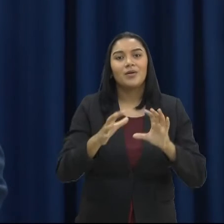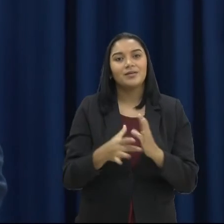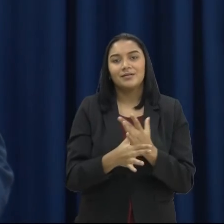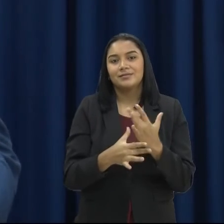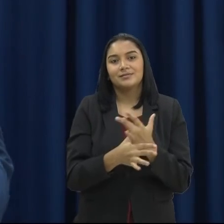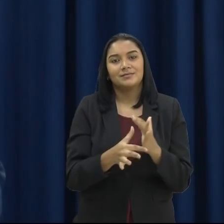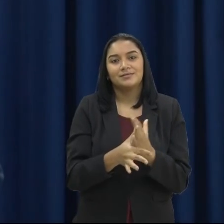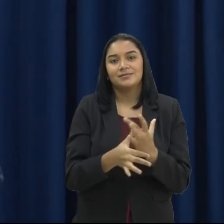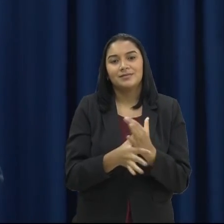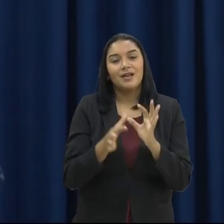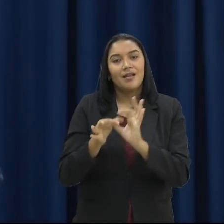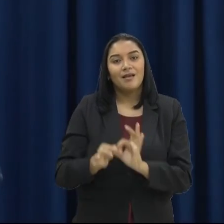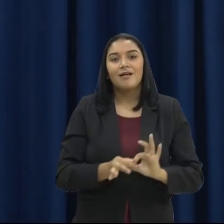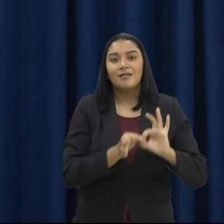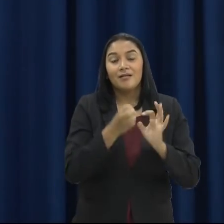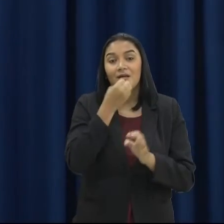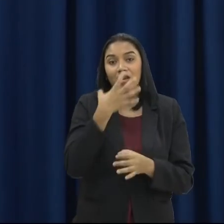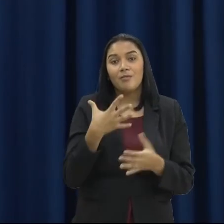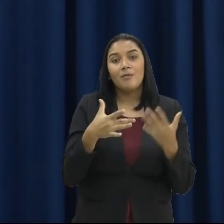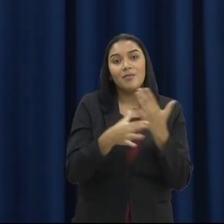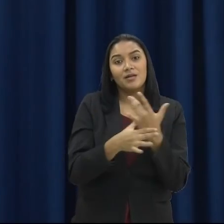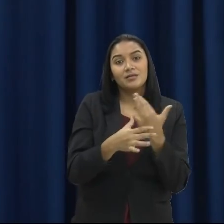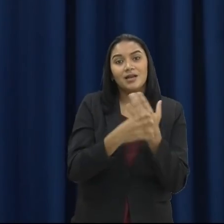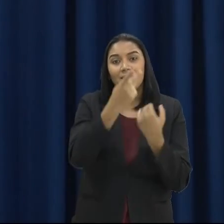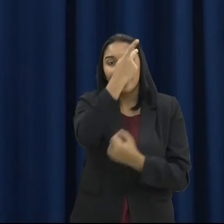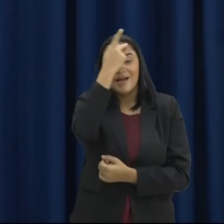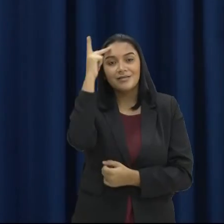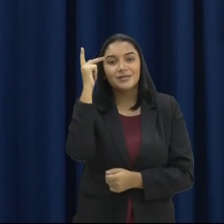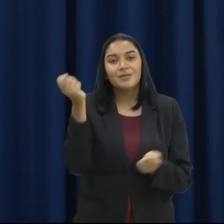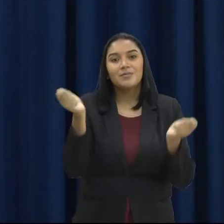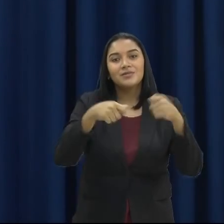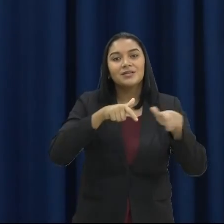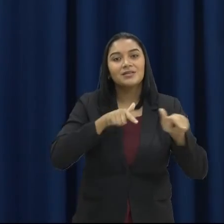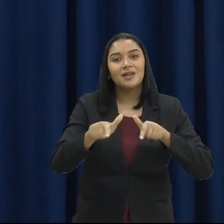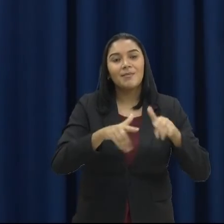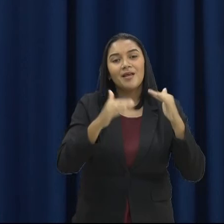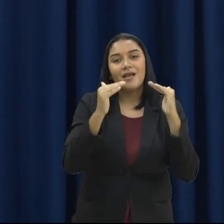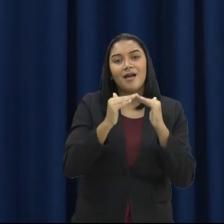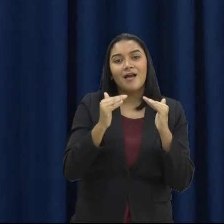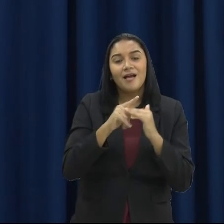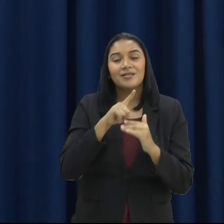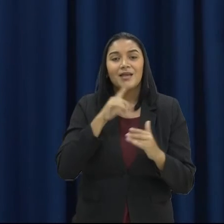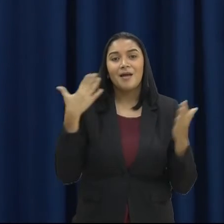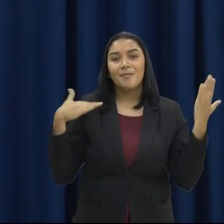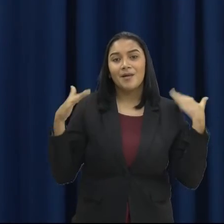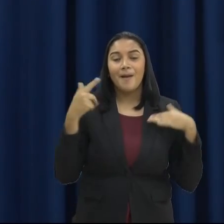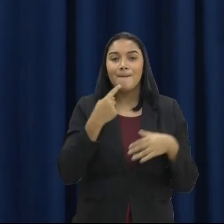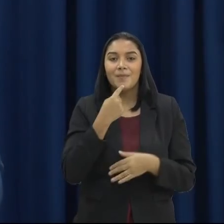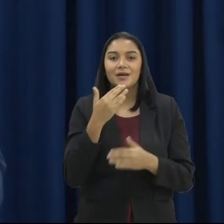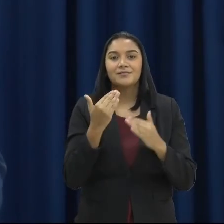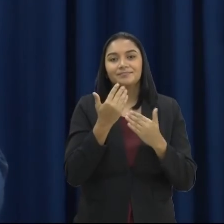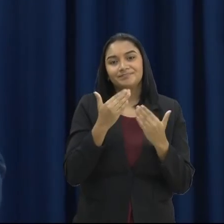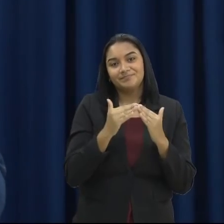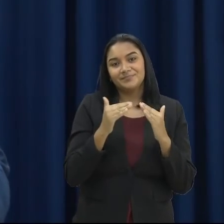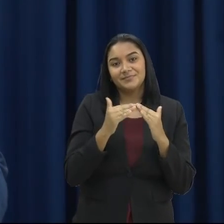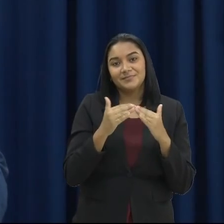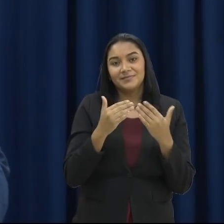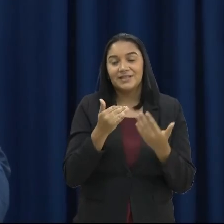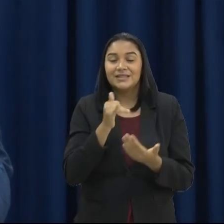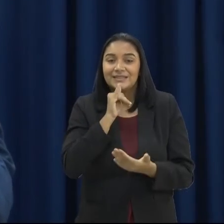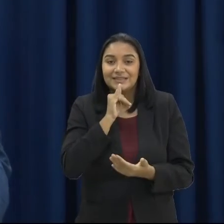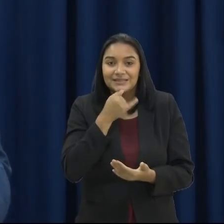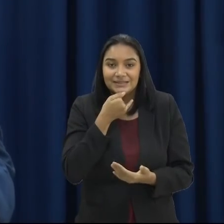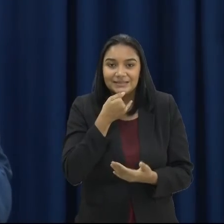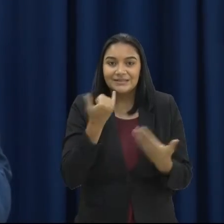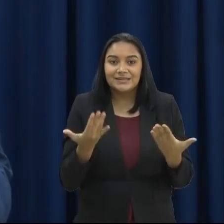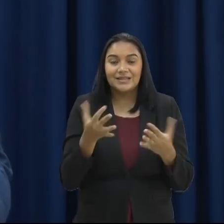ideia da gente, o que era bom para a cidade, era se as pessoas pudessem trabalhar, morar e ter o lazer perto de casa. Infelizmente, o planejamento